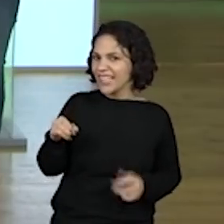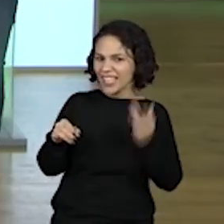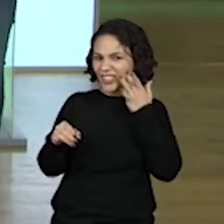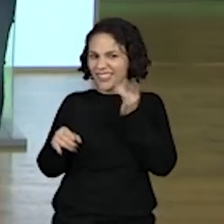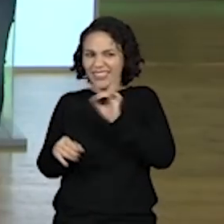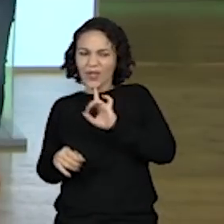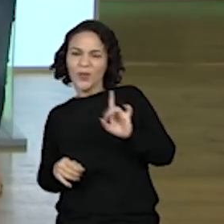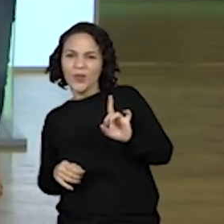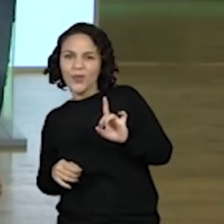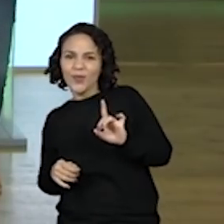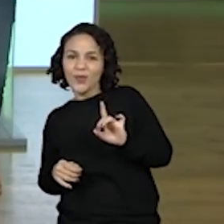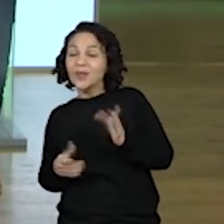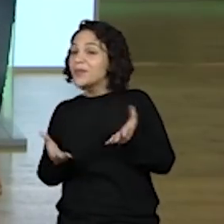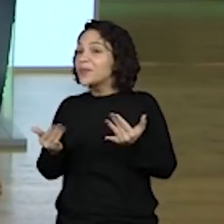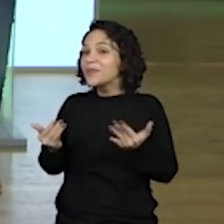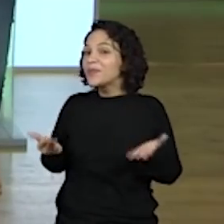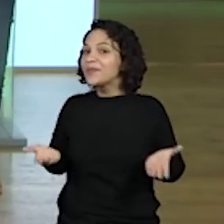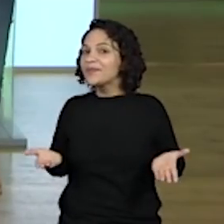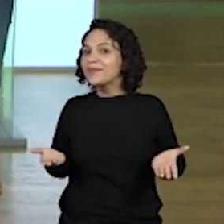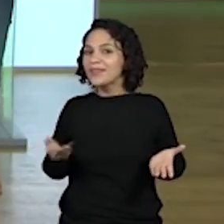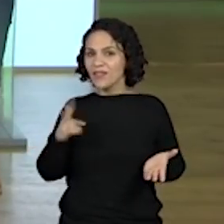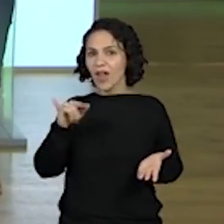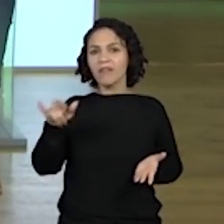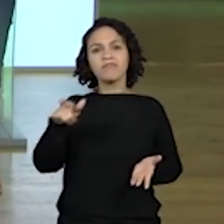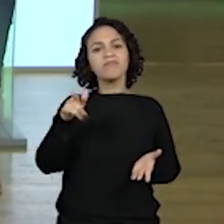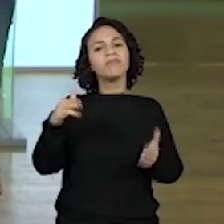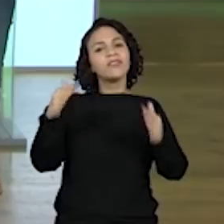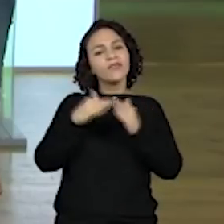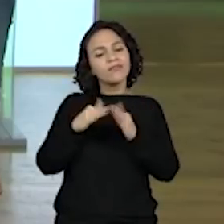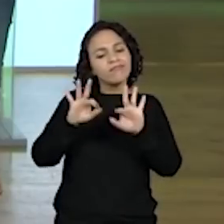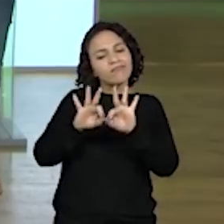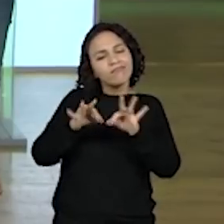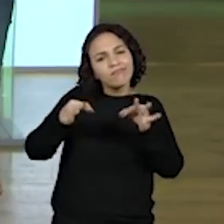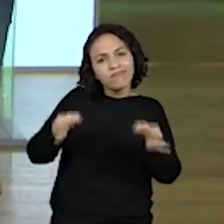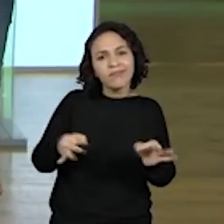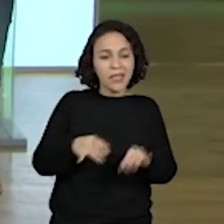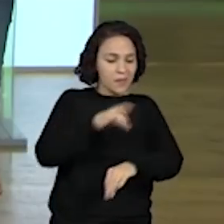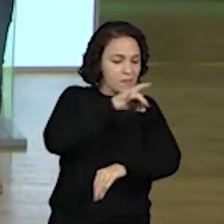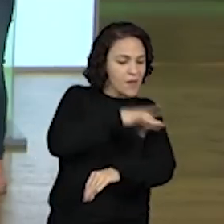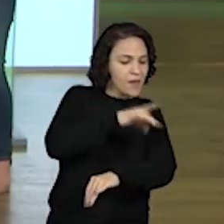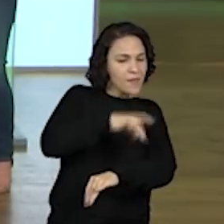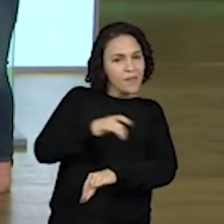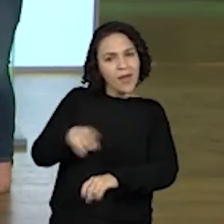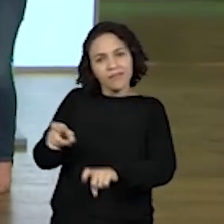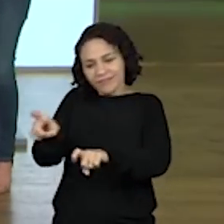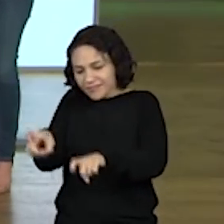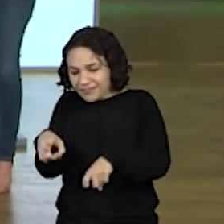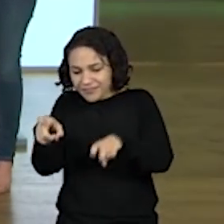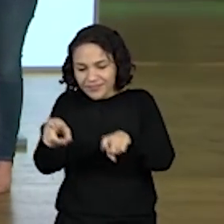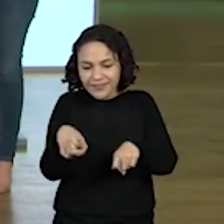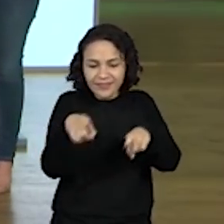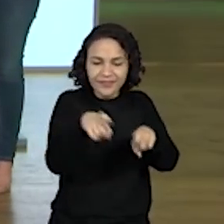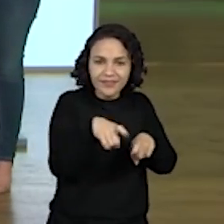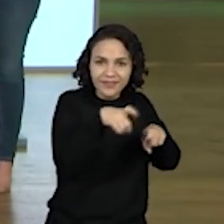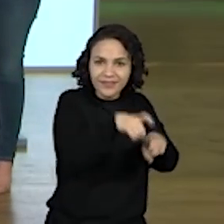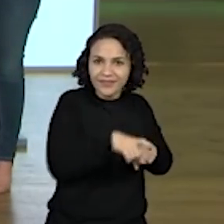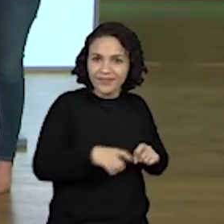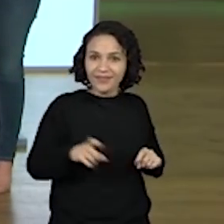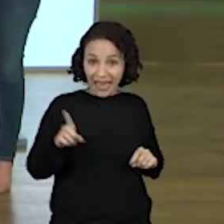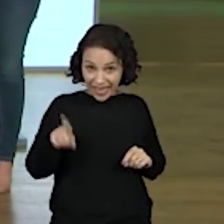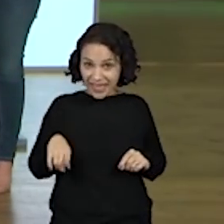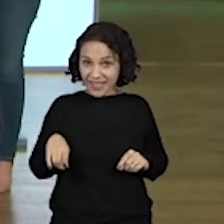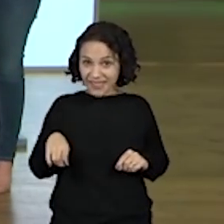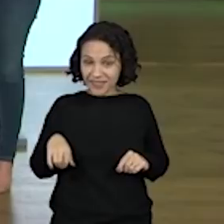não? Será que ela se tornará uma camponesa? Uma agricultora, como alguém apontou ali no chat? Vamos